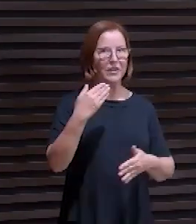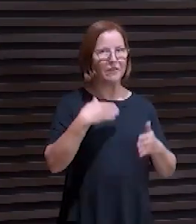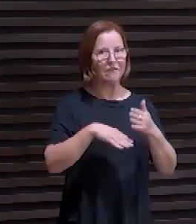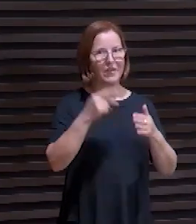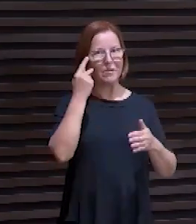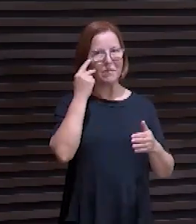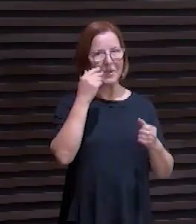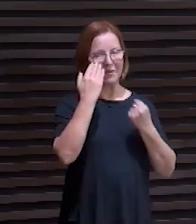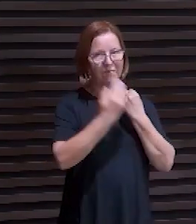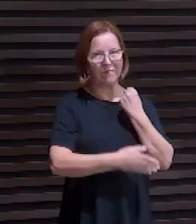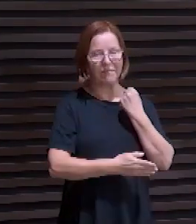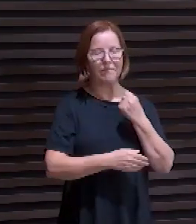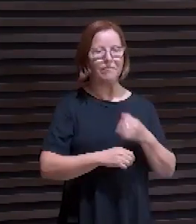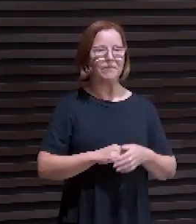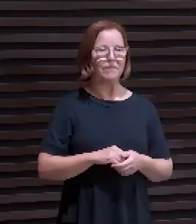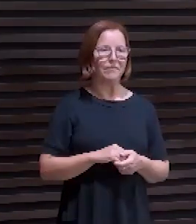condenação.